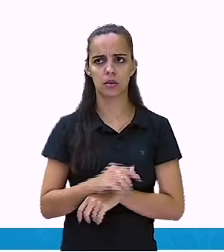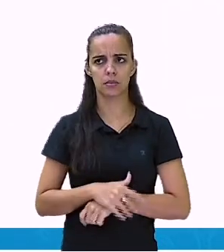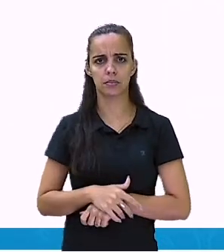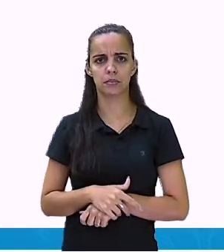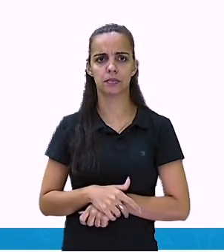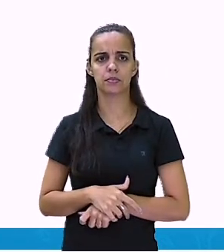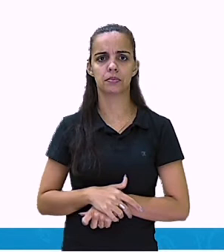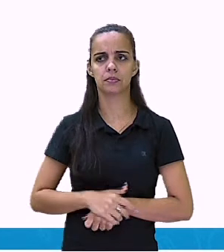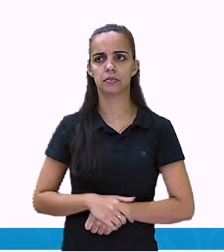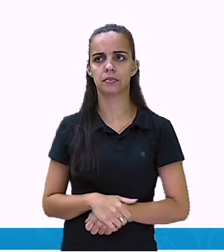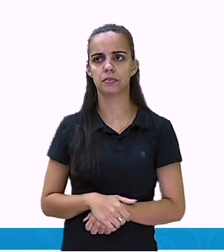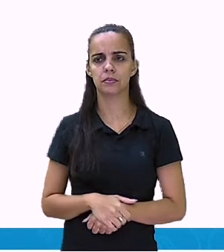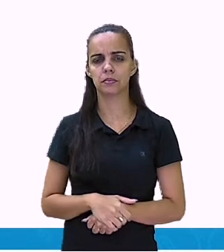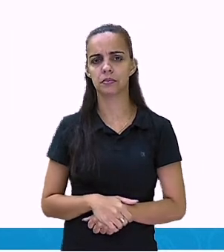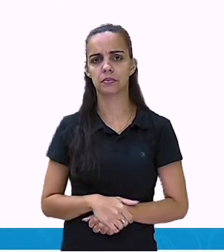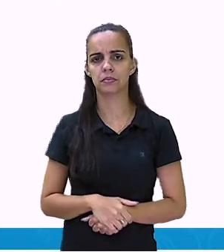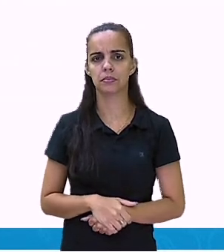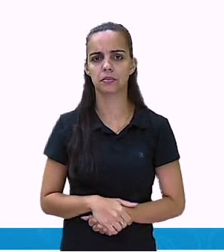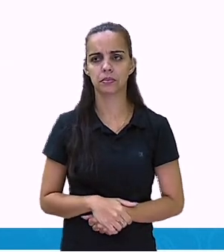você?